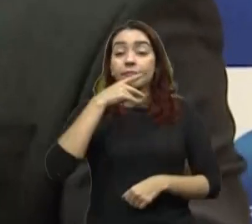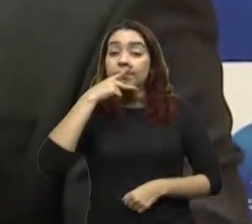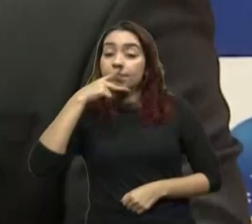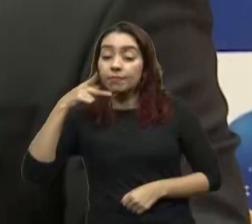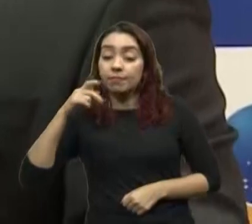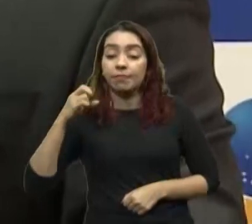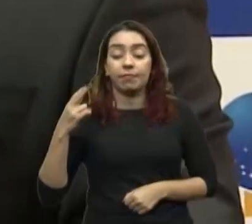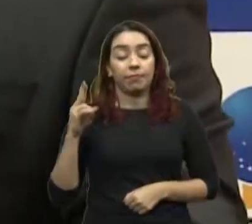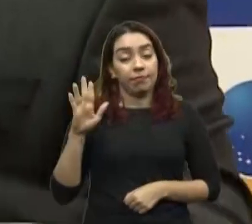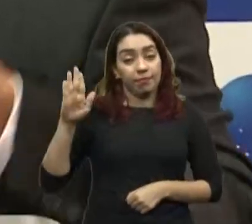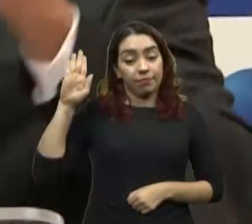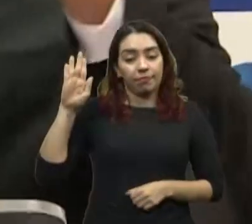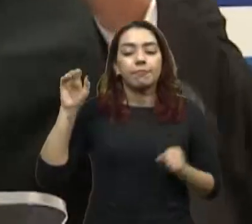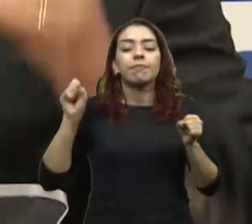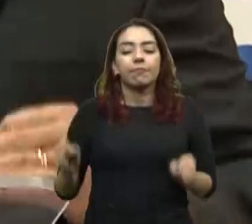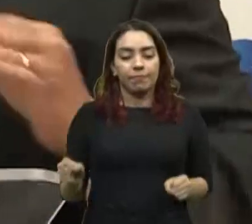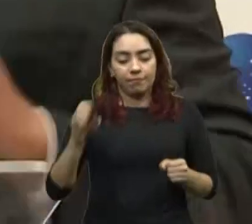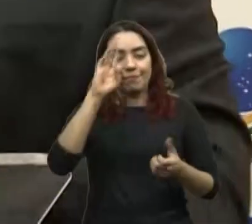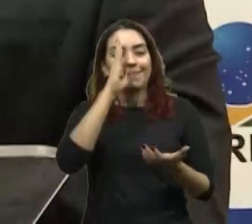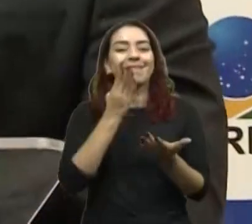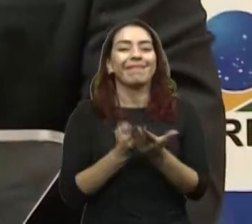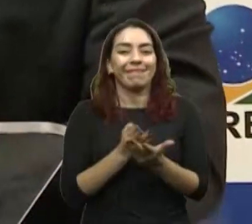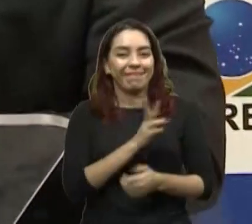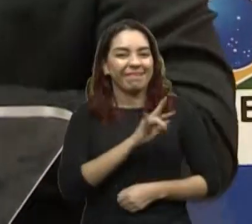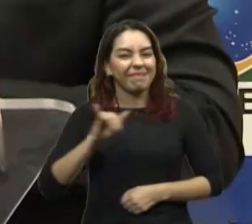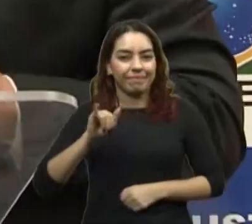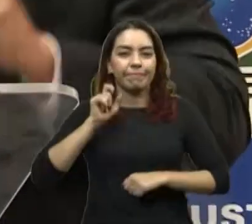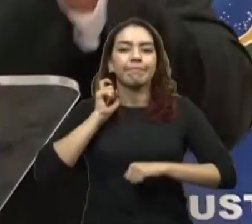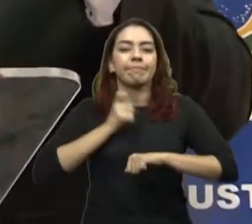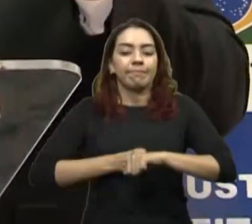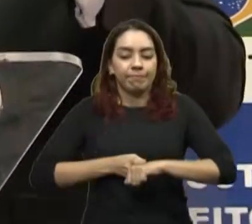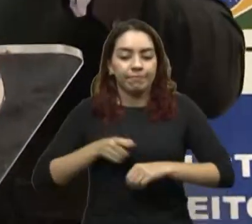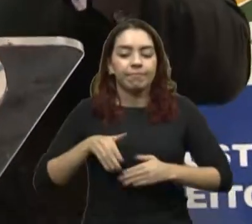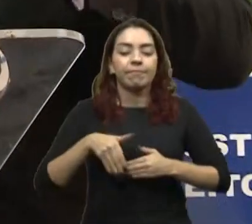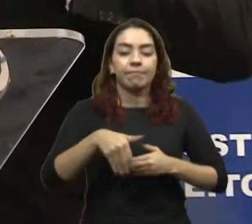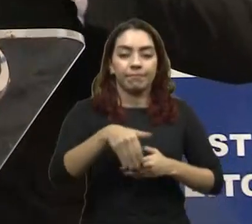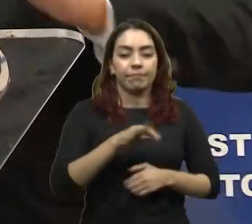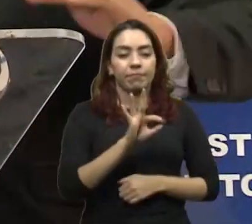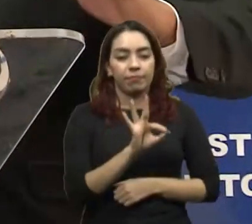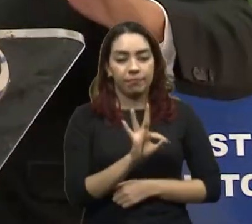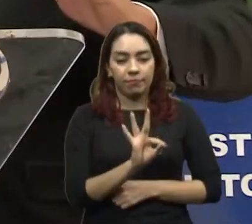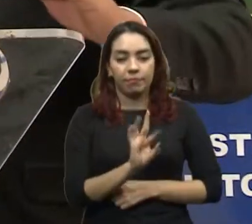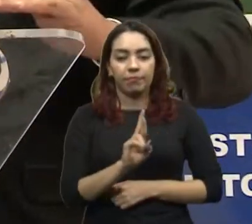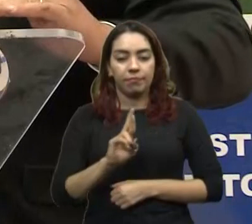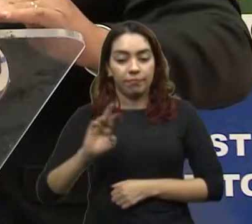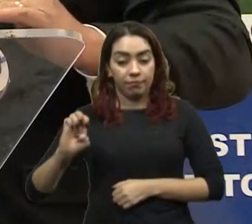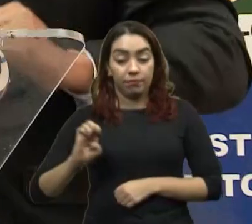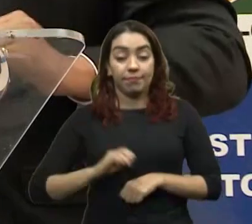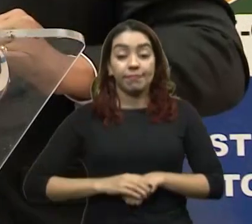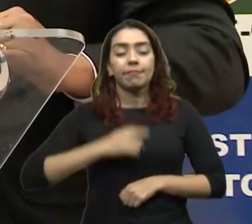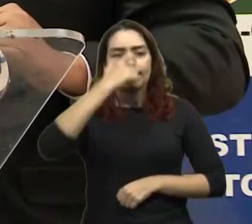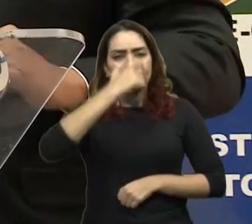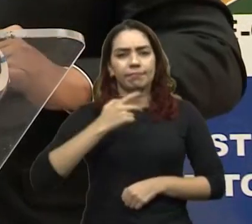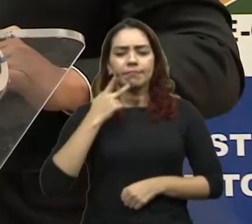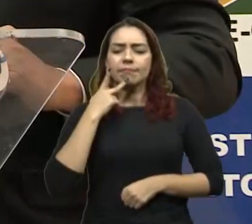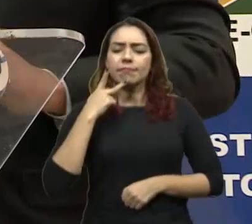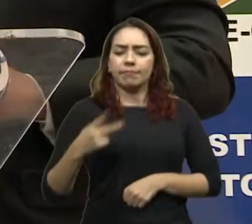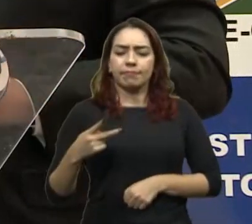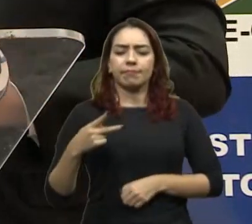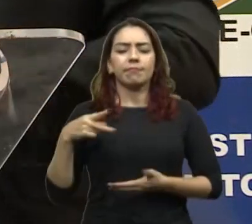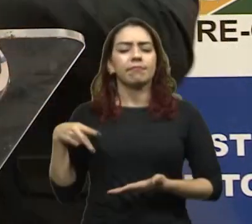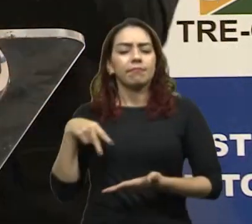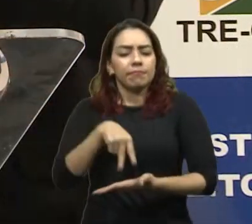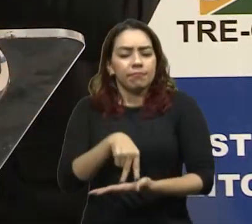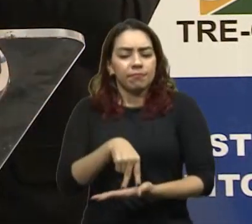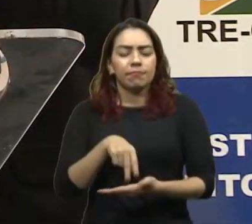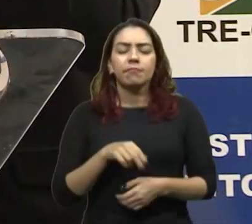podem esperar uma atuação ainda mais rigorosa do TRE. Eu falo com toda a propriedade, com toda a segurança que nós fizemos o